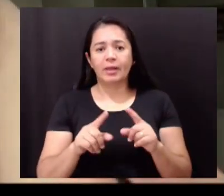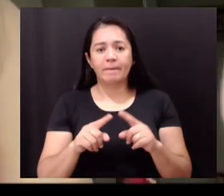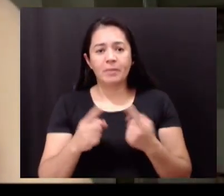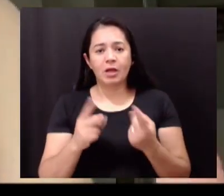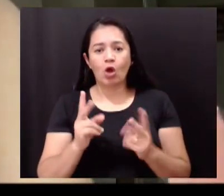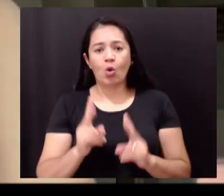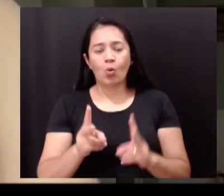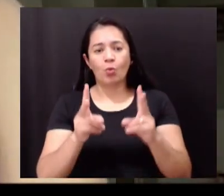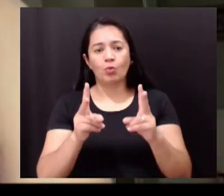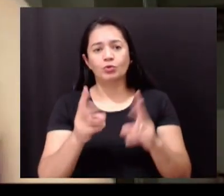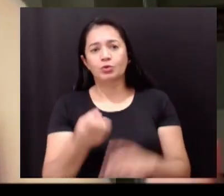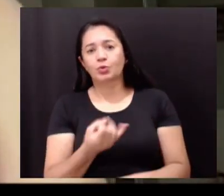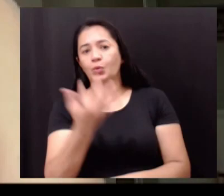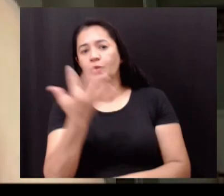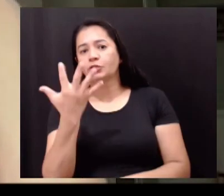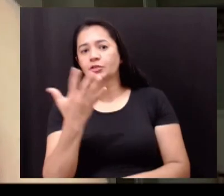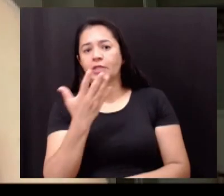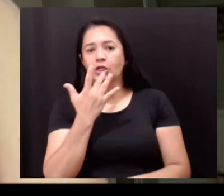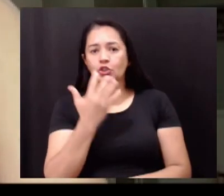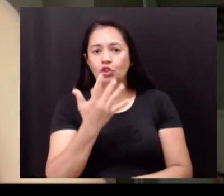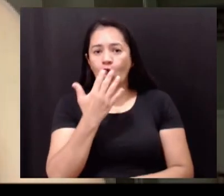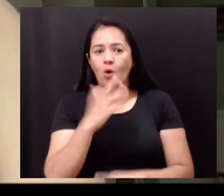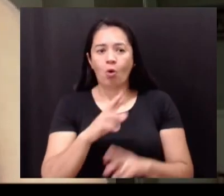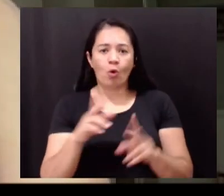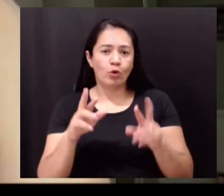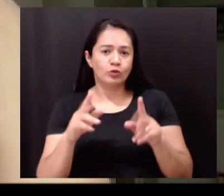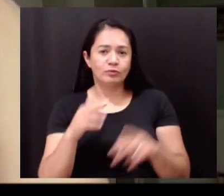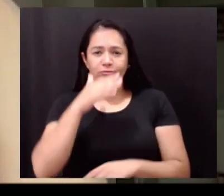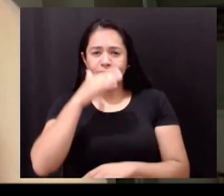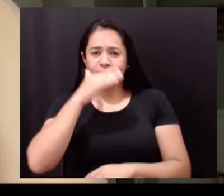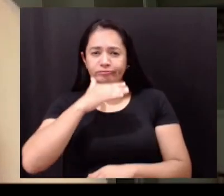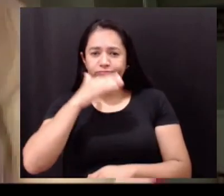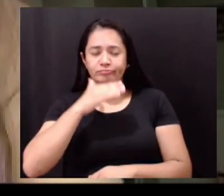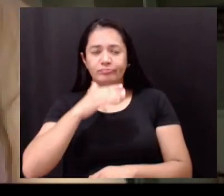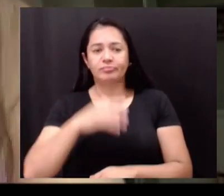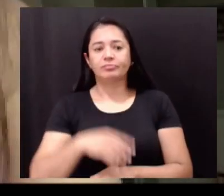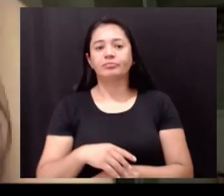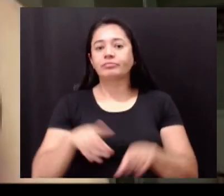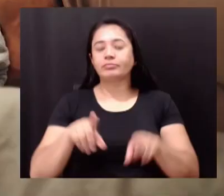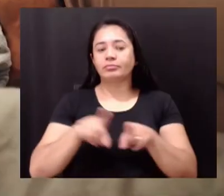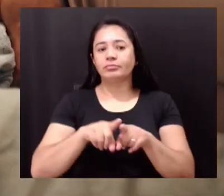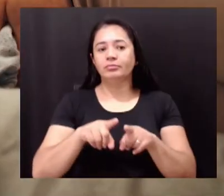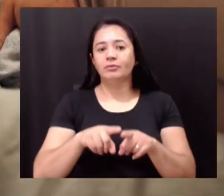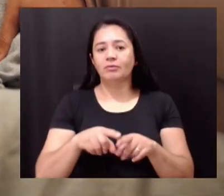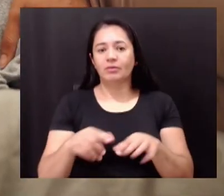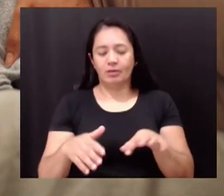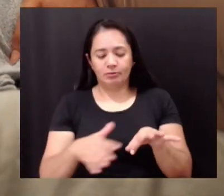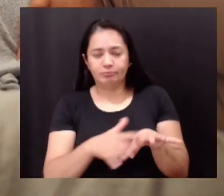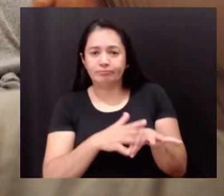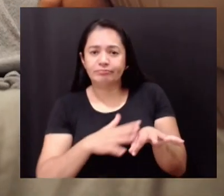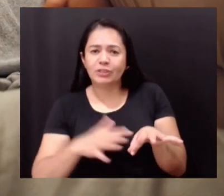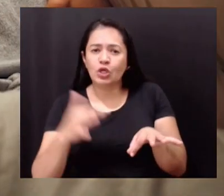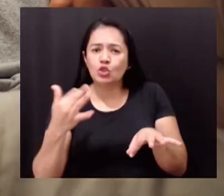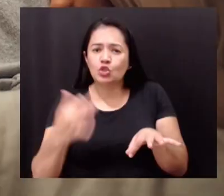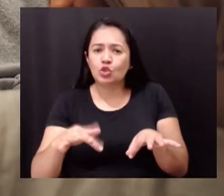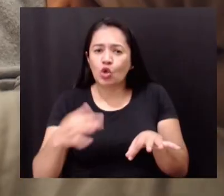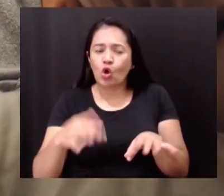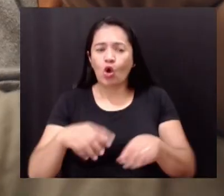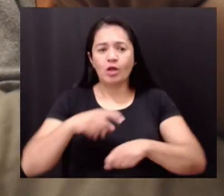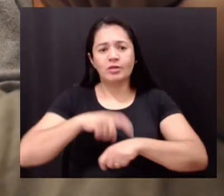quantidade, cor e odor. Ainda apresentar dor pélvica, dor para urinar ou dor para ir ao